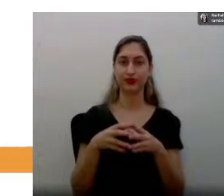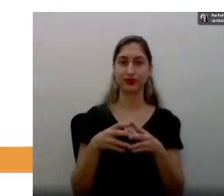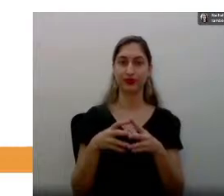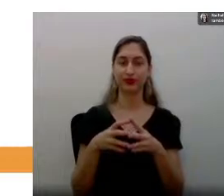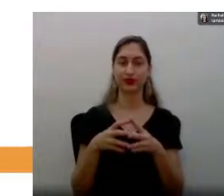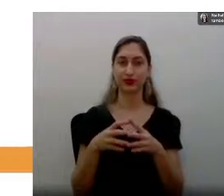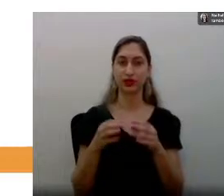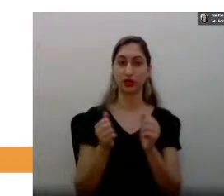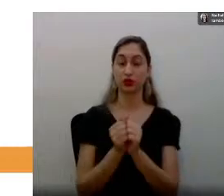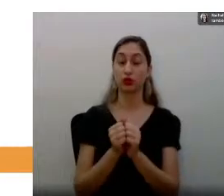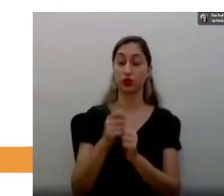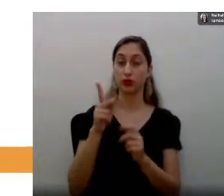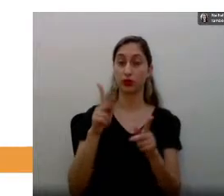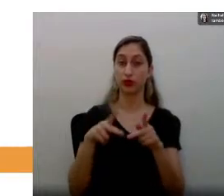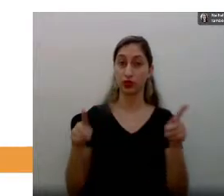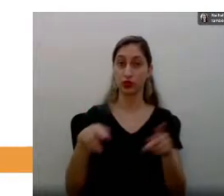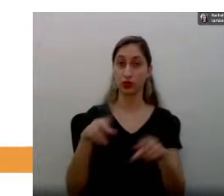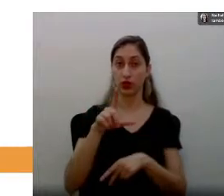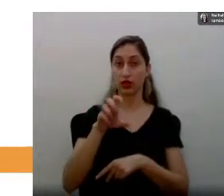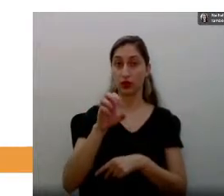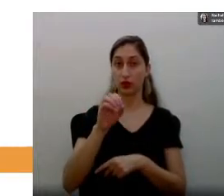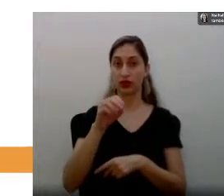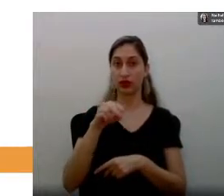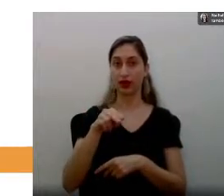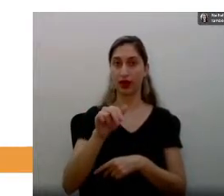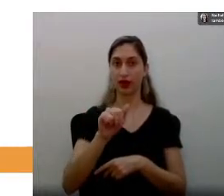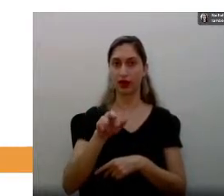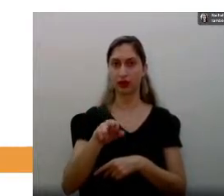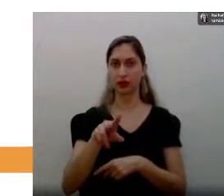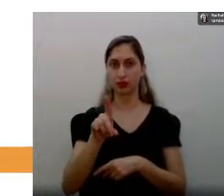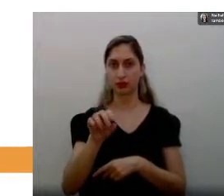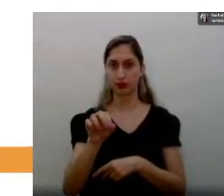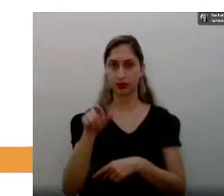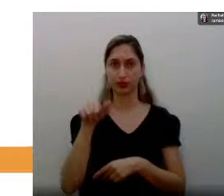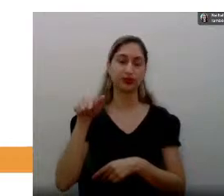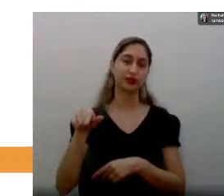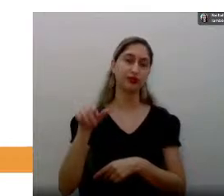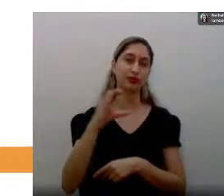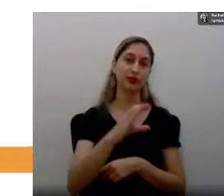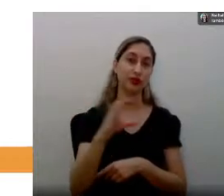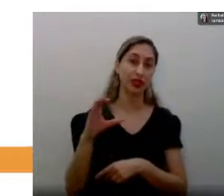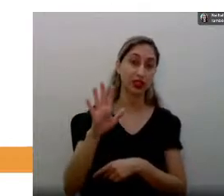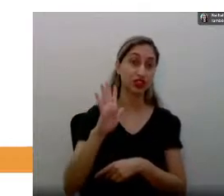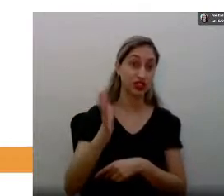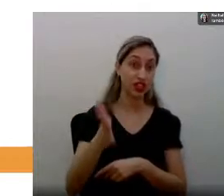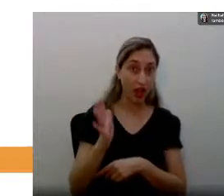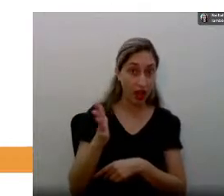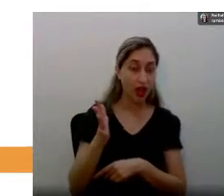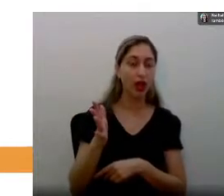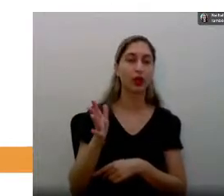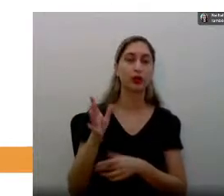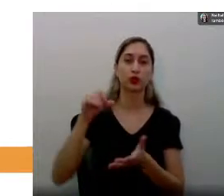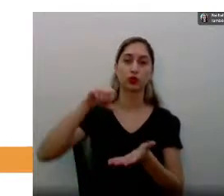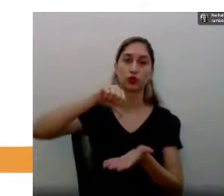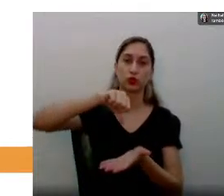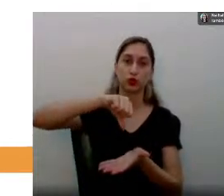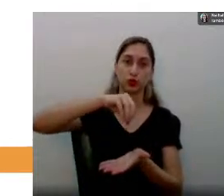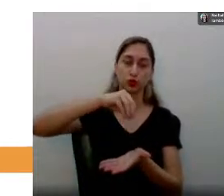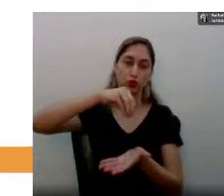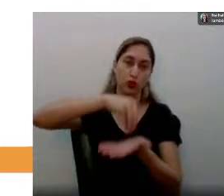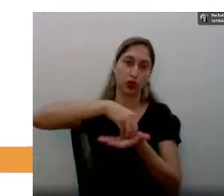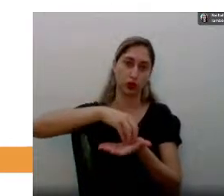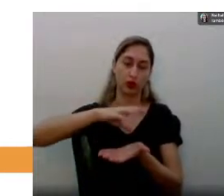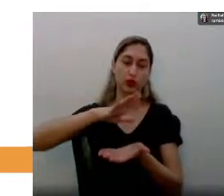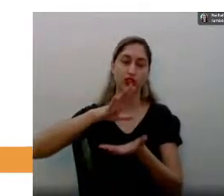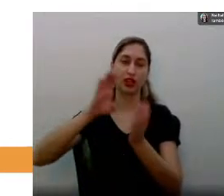foi né a coordenadora do núcleo de astronomia do espaço conhecimento atingir alguns anos né E aí